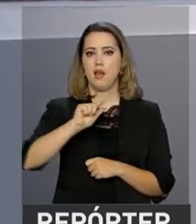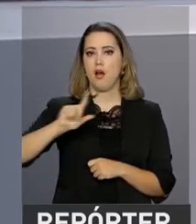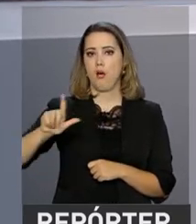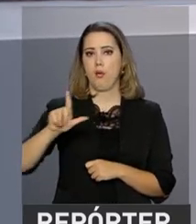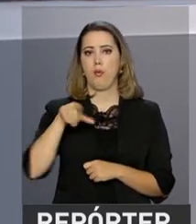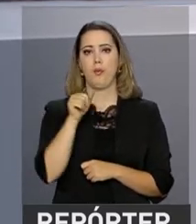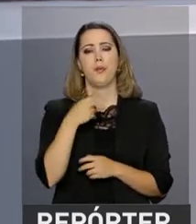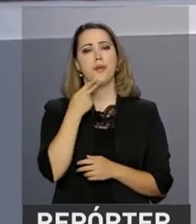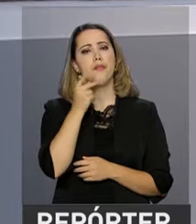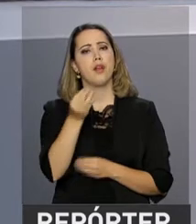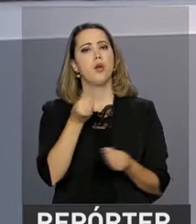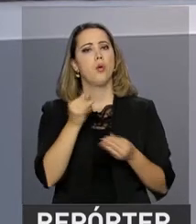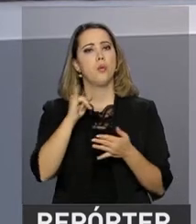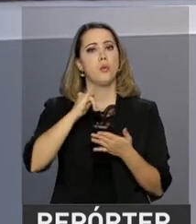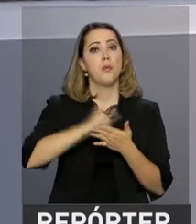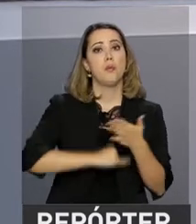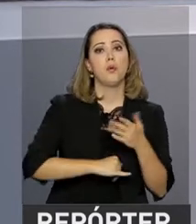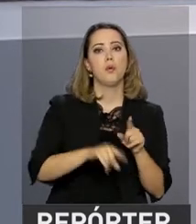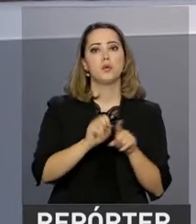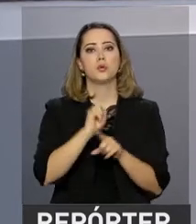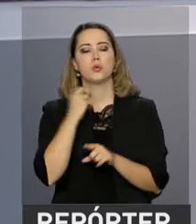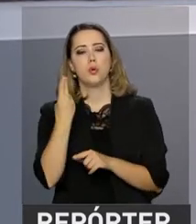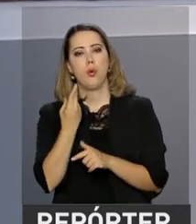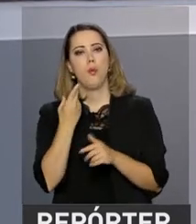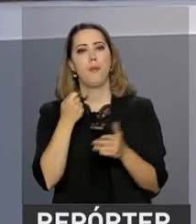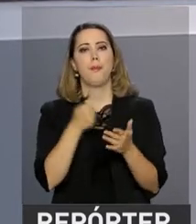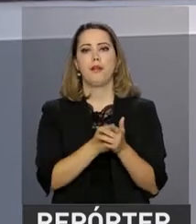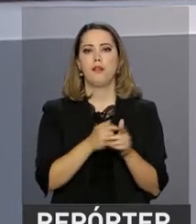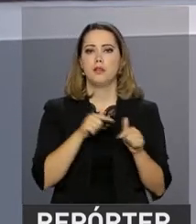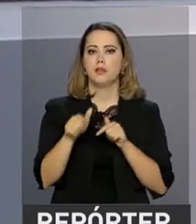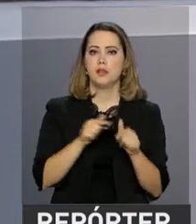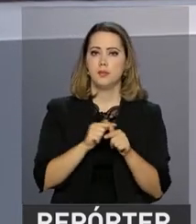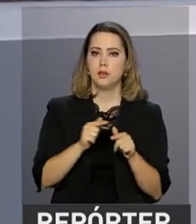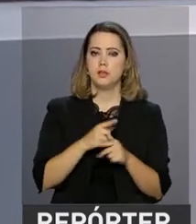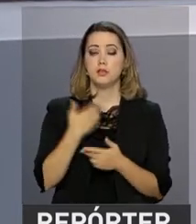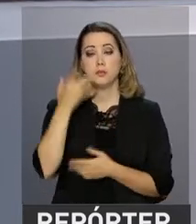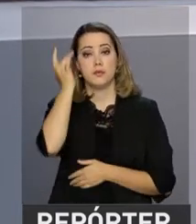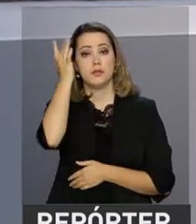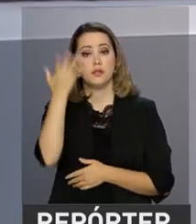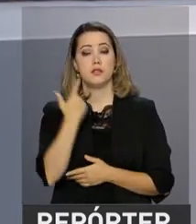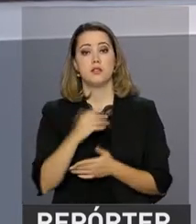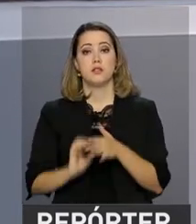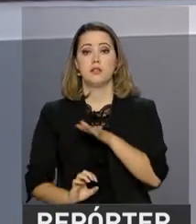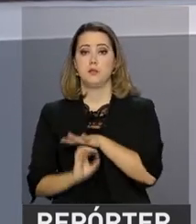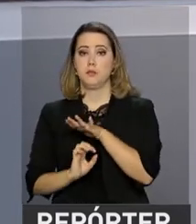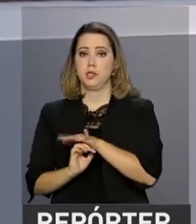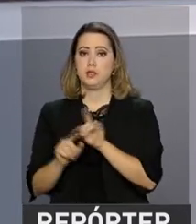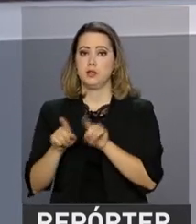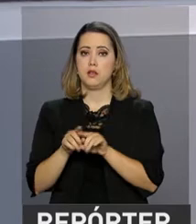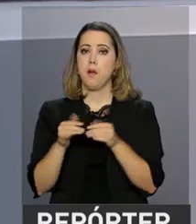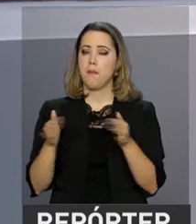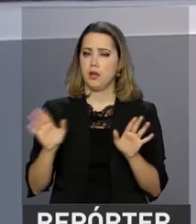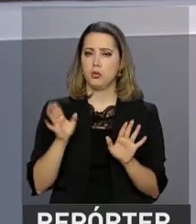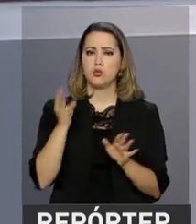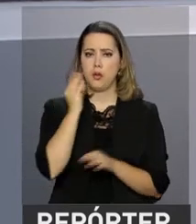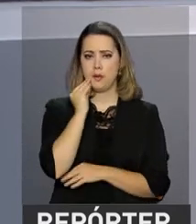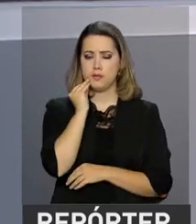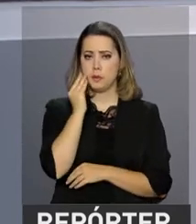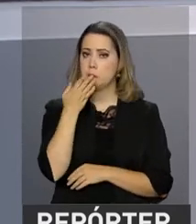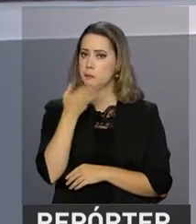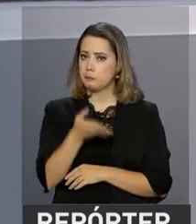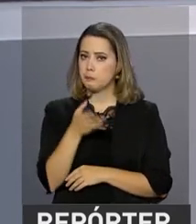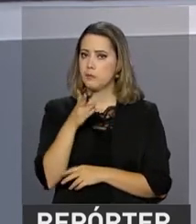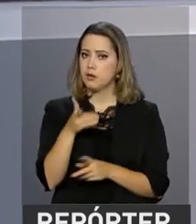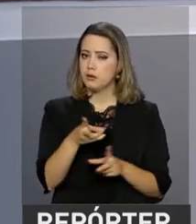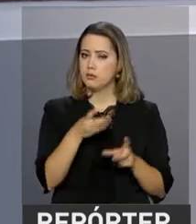impostos e encargos trabalhistas. E para facilitar a adaptação dos empregadores, o sistema está aberto para testes. A